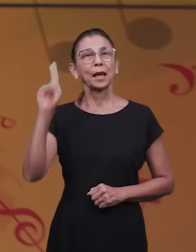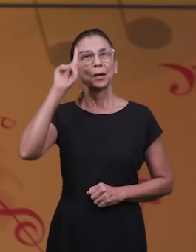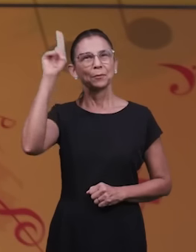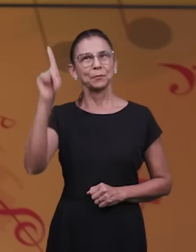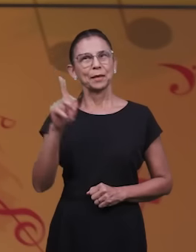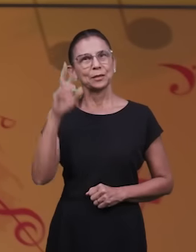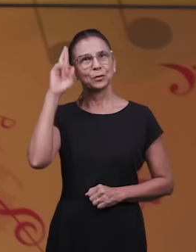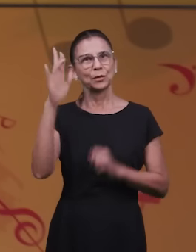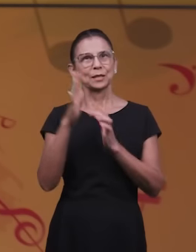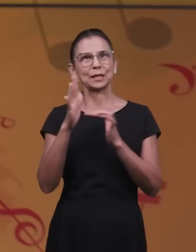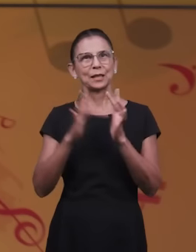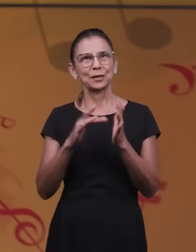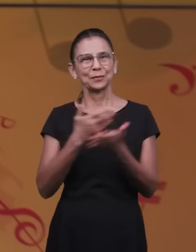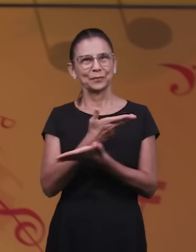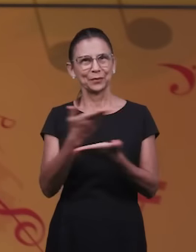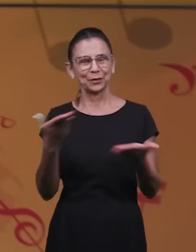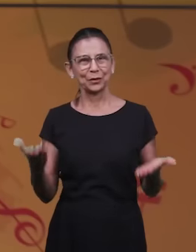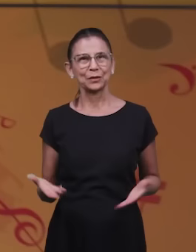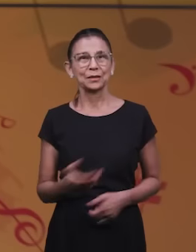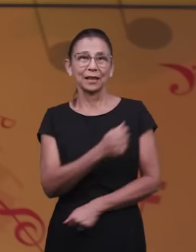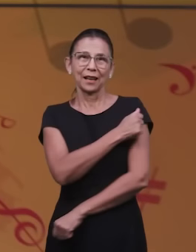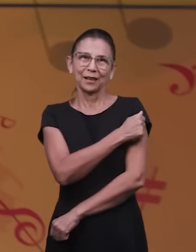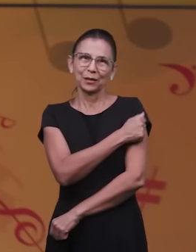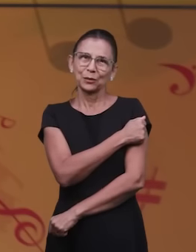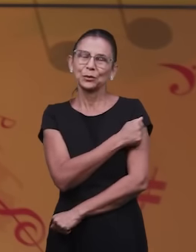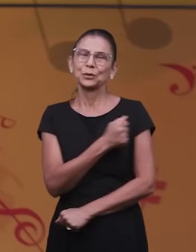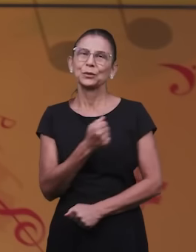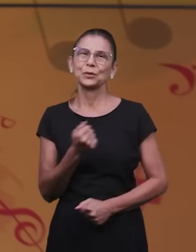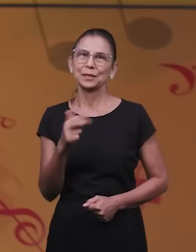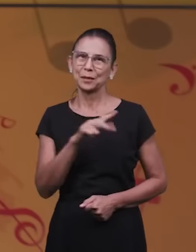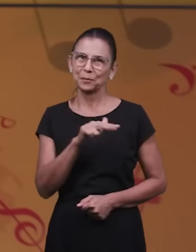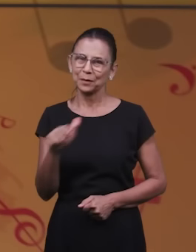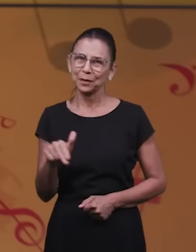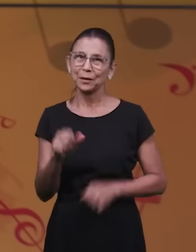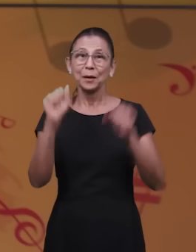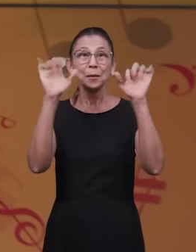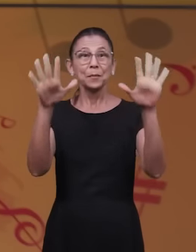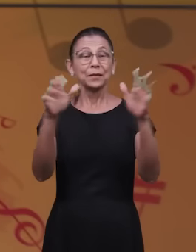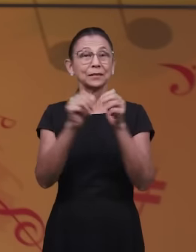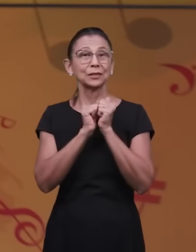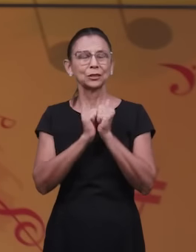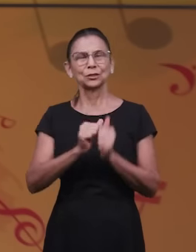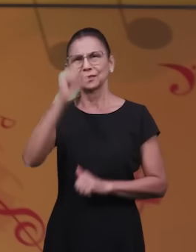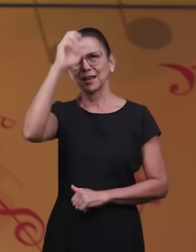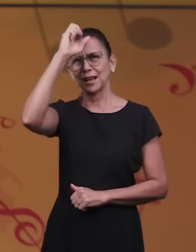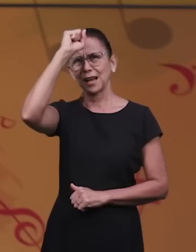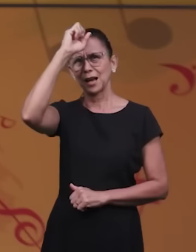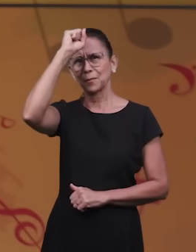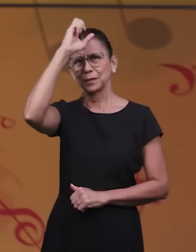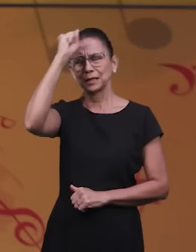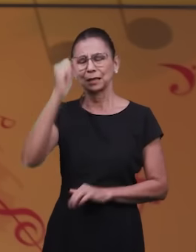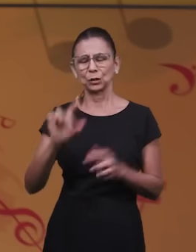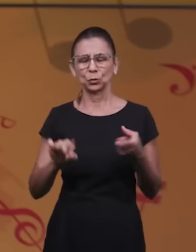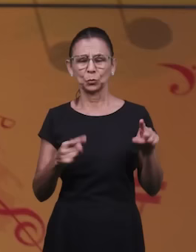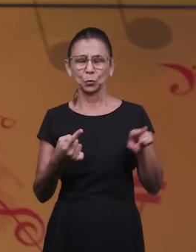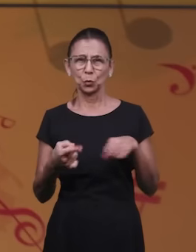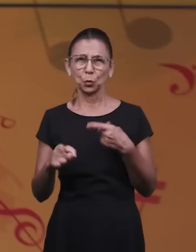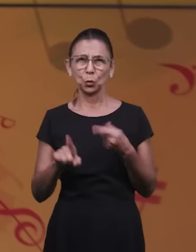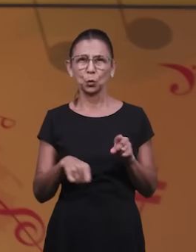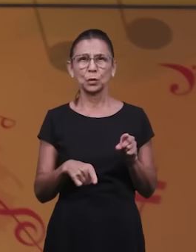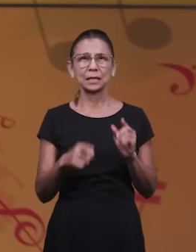A paz do Senhor, meus queridos irmãos, alunos, que bênção estarmos juntos, aprendendo símbolos